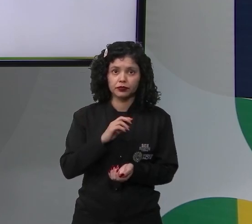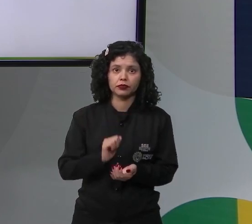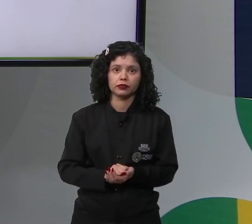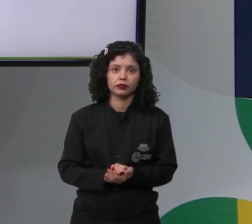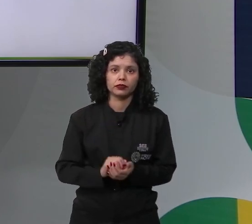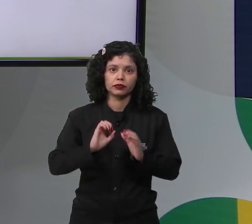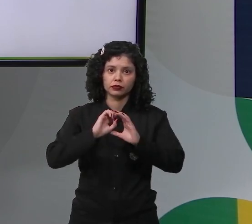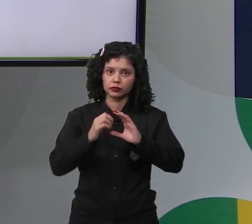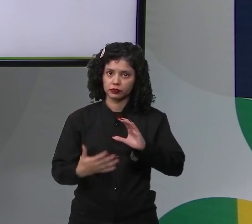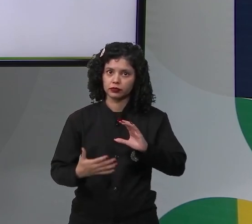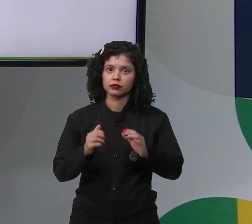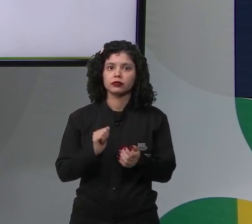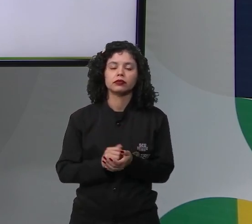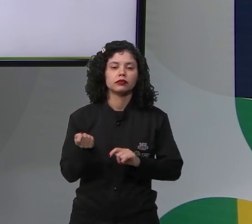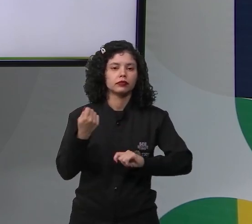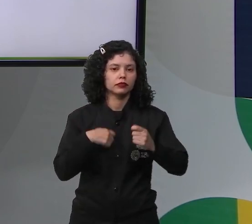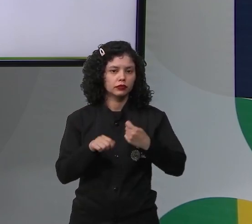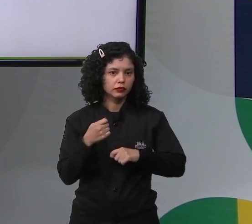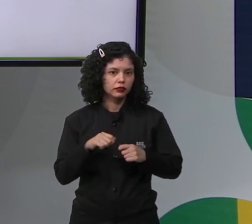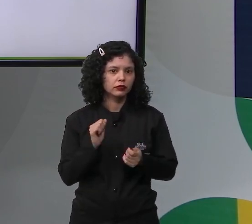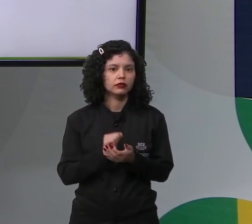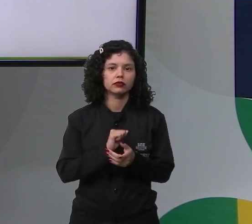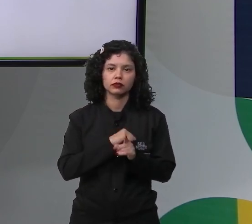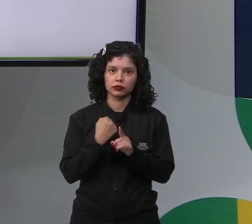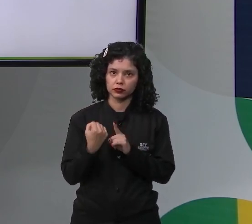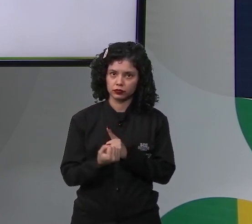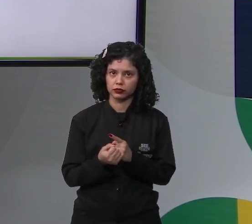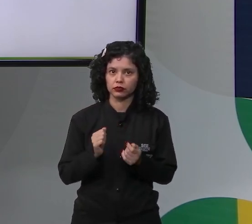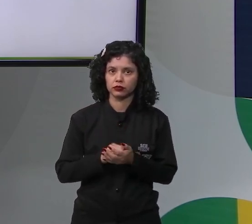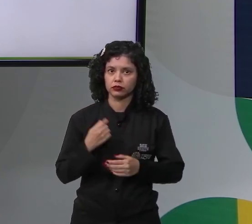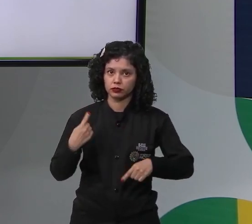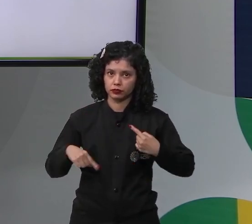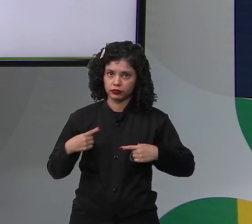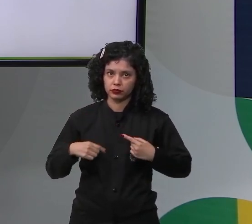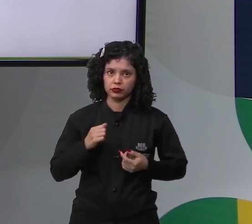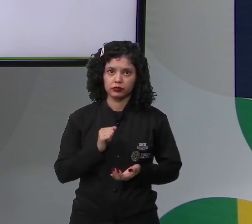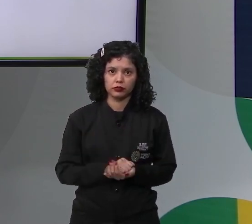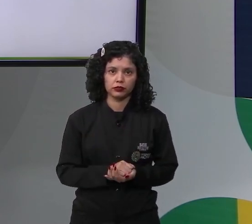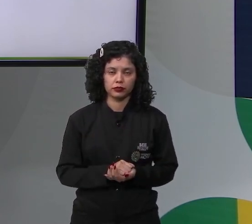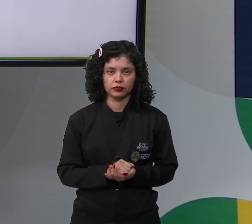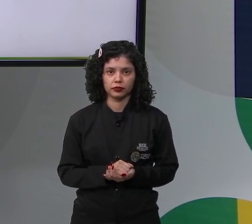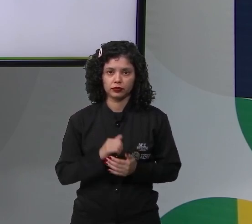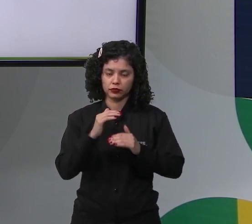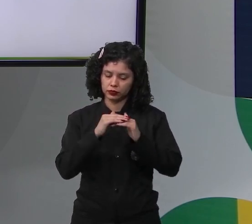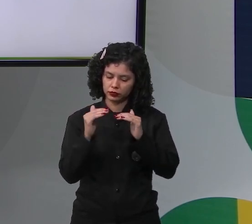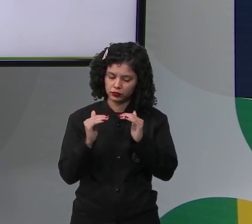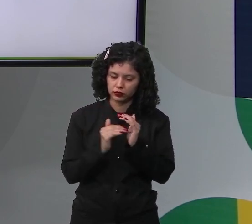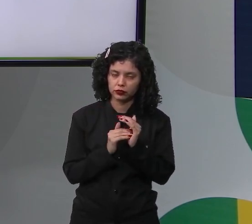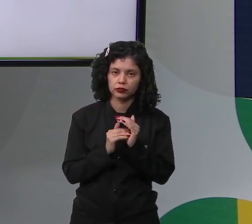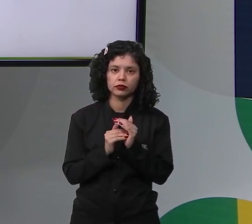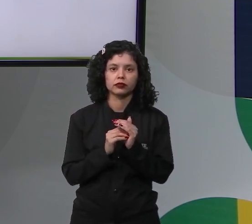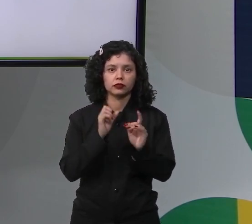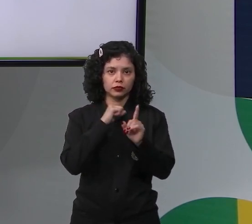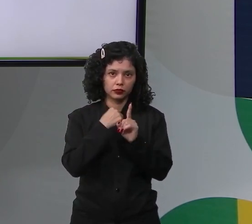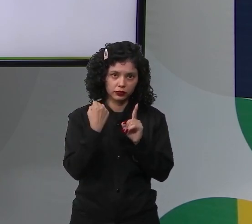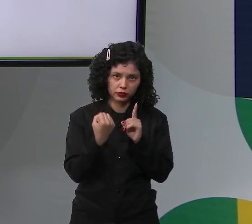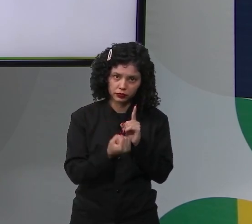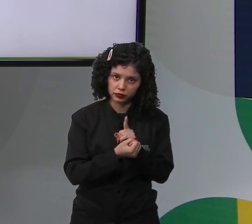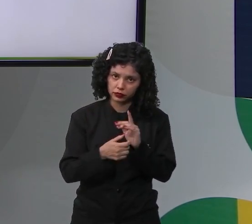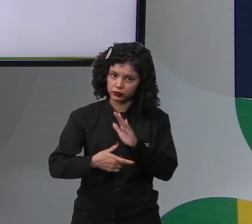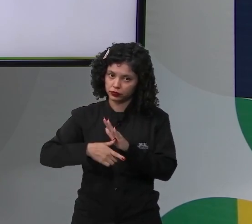de características econômicas, sociais e políticas. Todas as sociedades